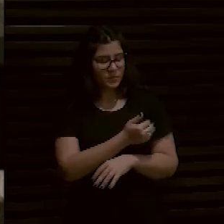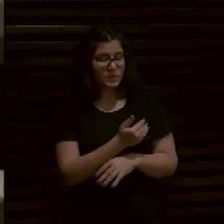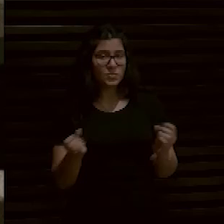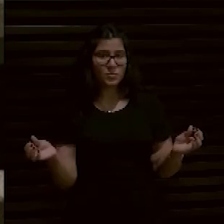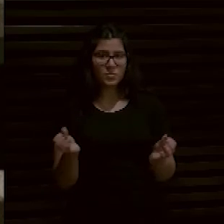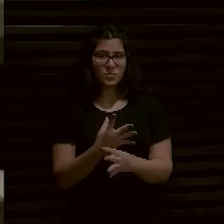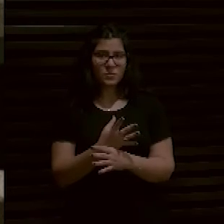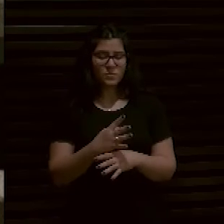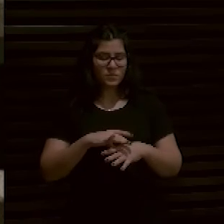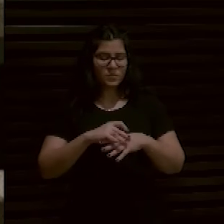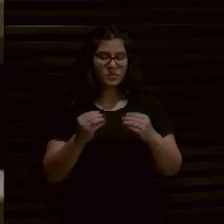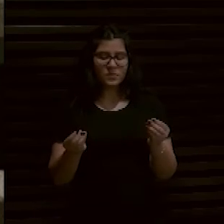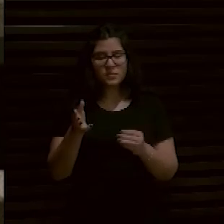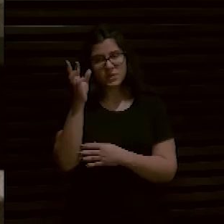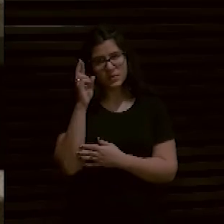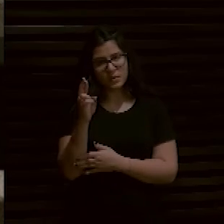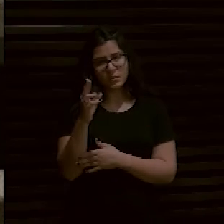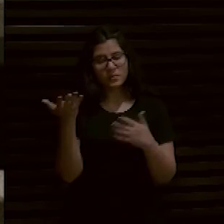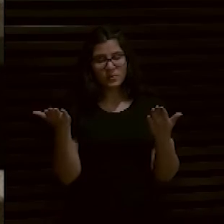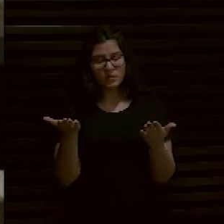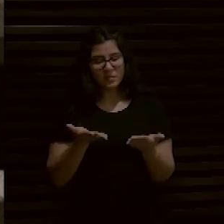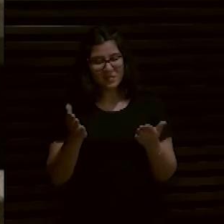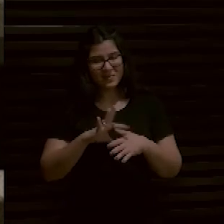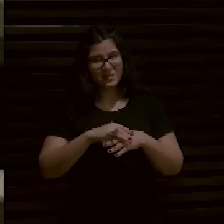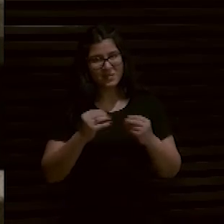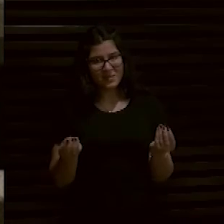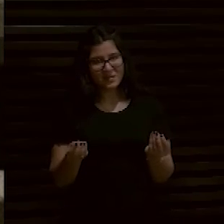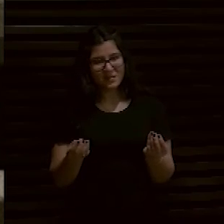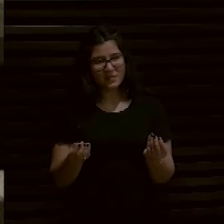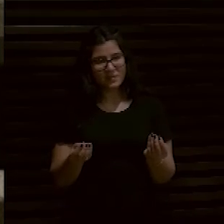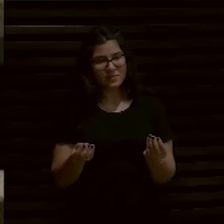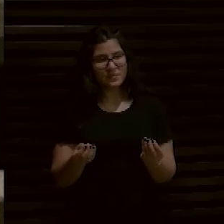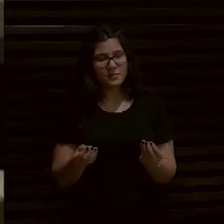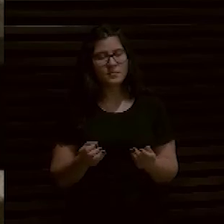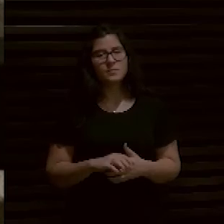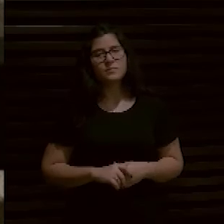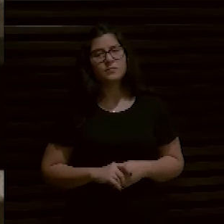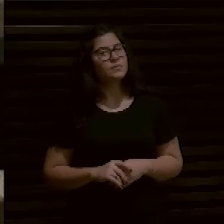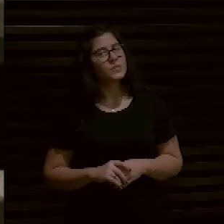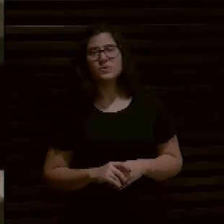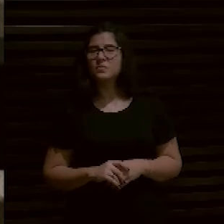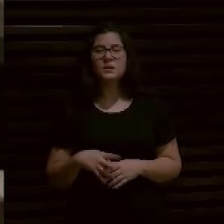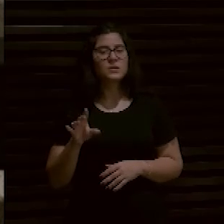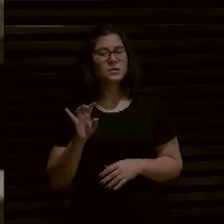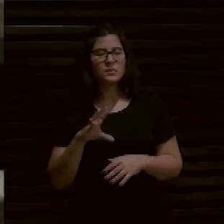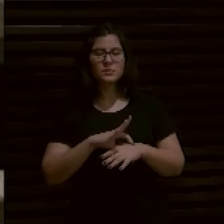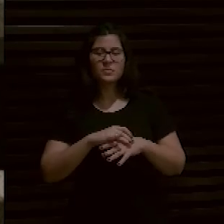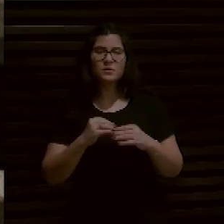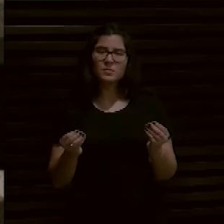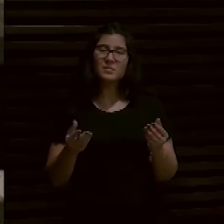Cura-me, Senhor, e serei curado para a sua glória. E Ele não só nos cura, como Ele nos dá